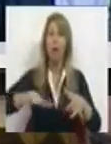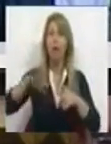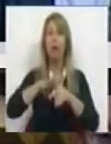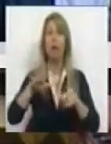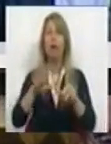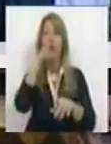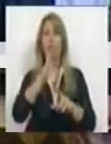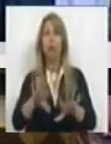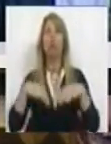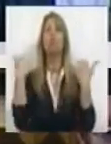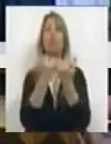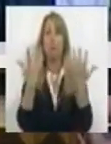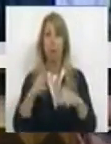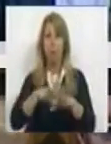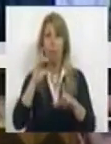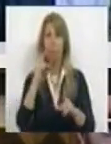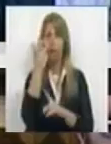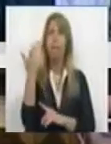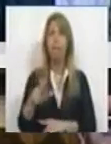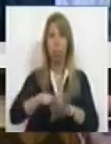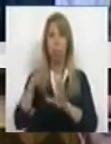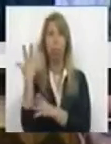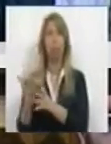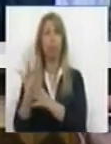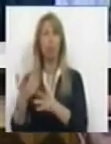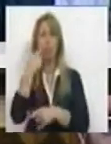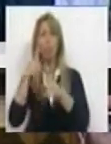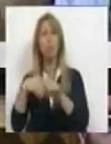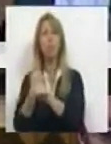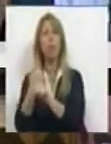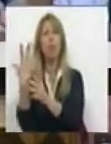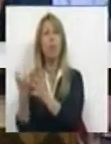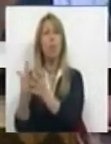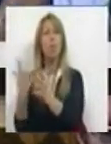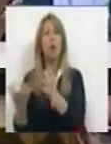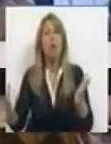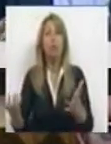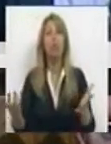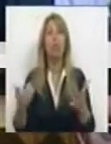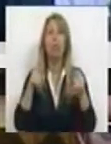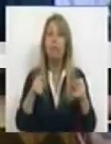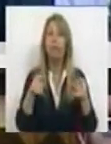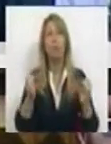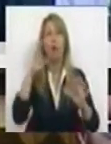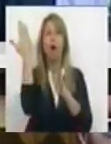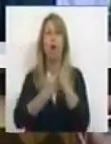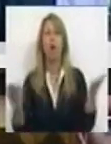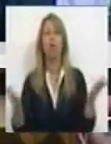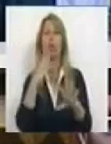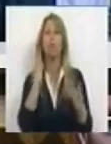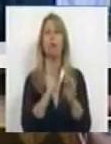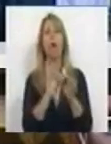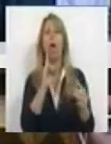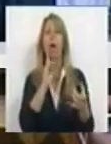pensões constituídas por descontos dos trabalhadores e para essas, não há Constituição que lhes pudesse valer e o Tribunal Constitucional